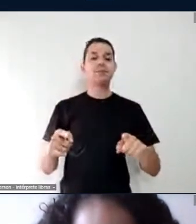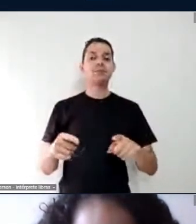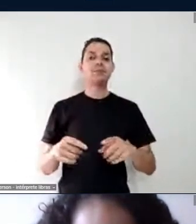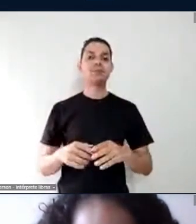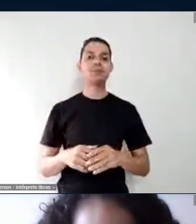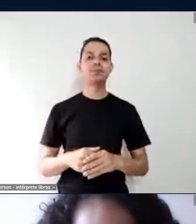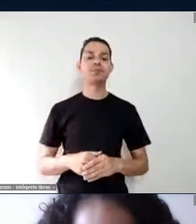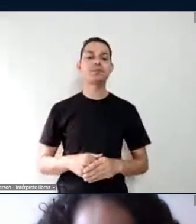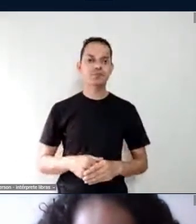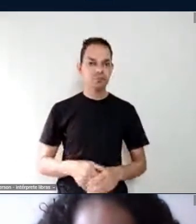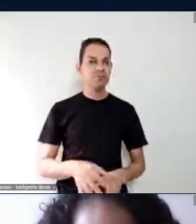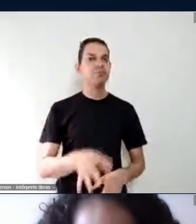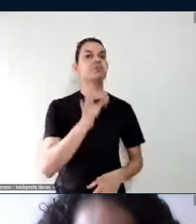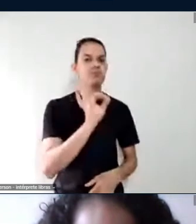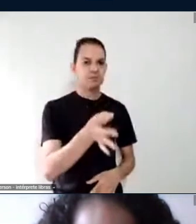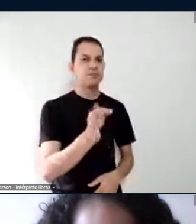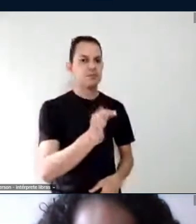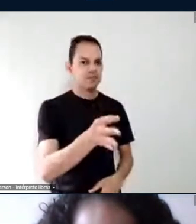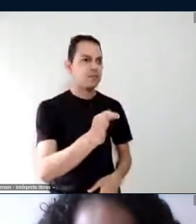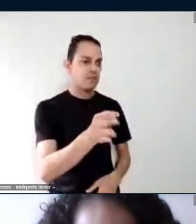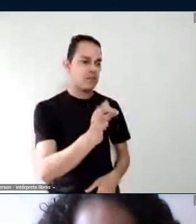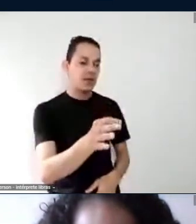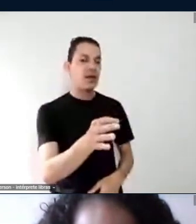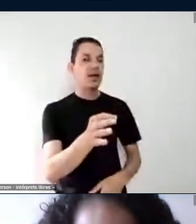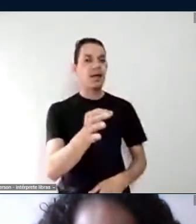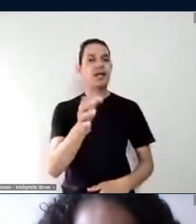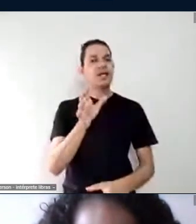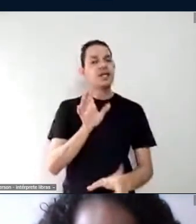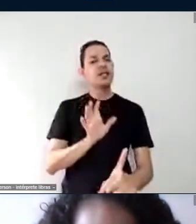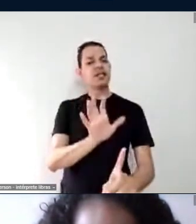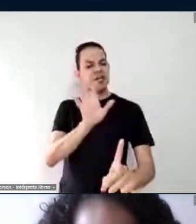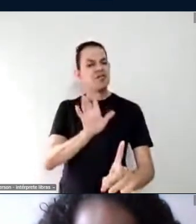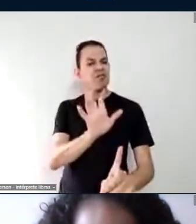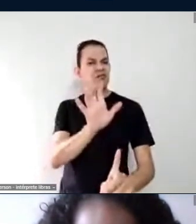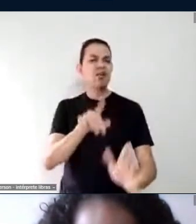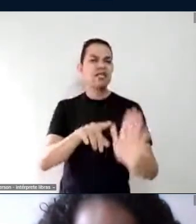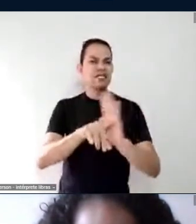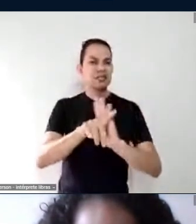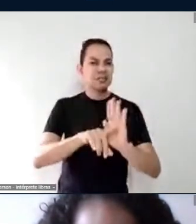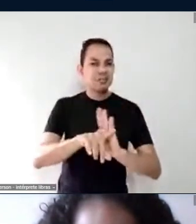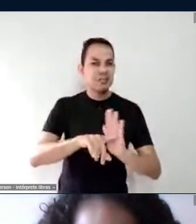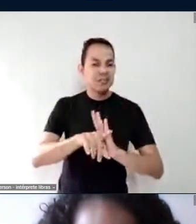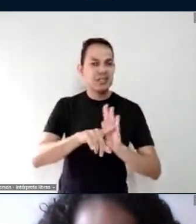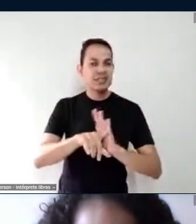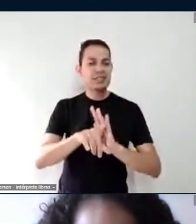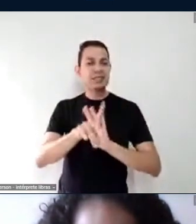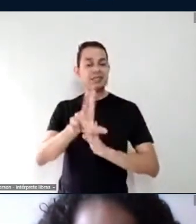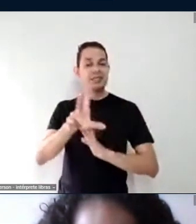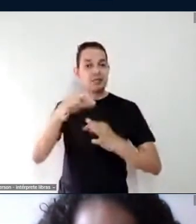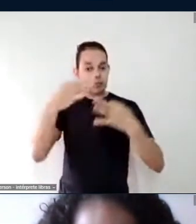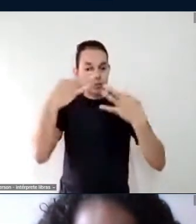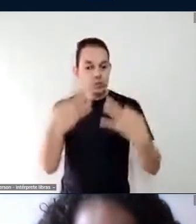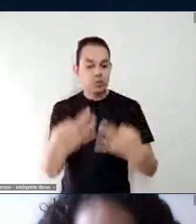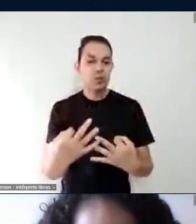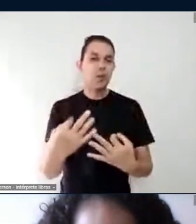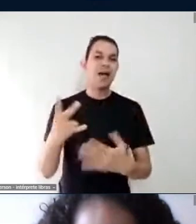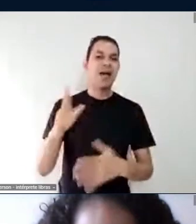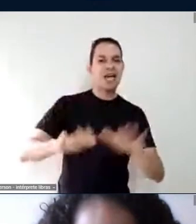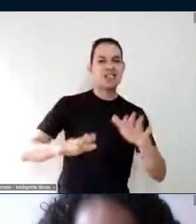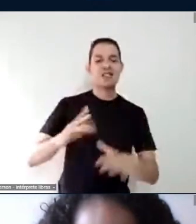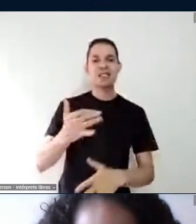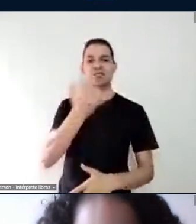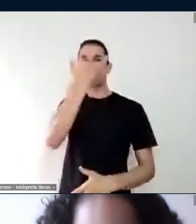eu acho que acaba influenciando muitas pesquisas de uma forma não errónea, obviamente, mas talvez um pouco